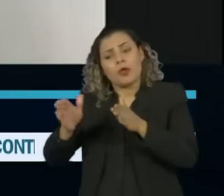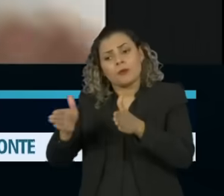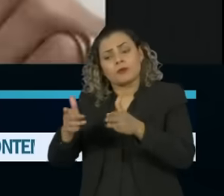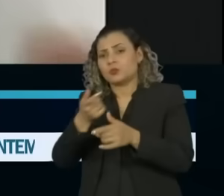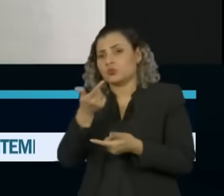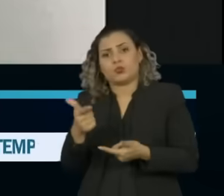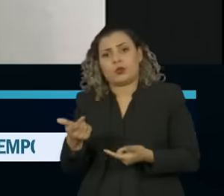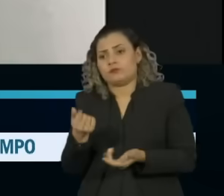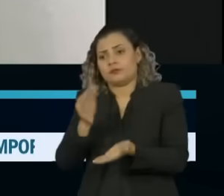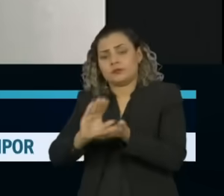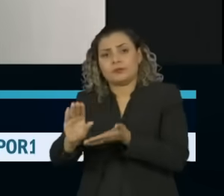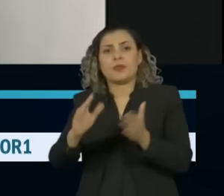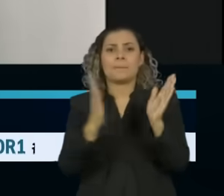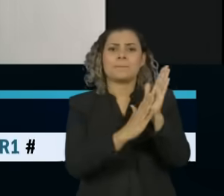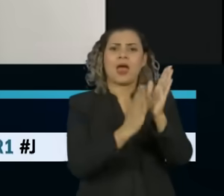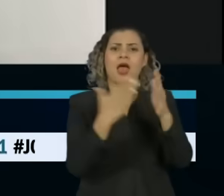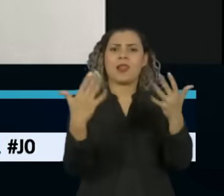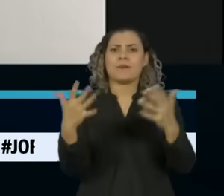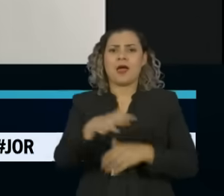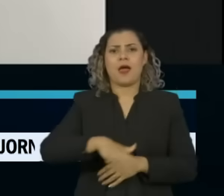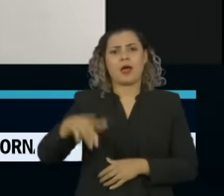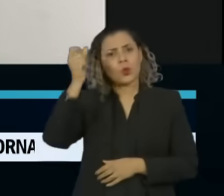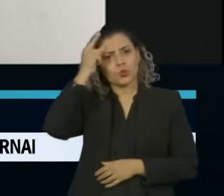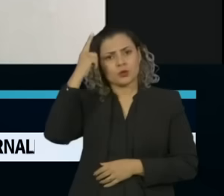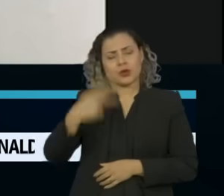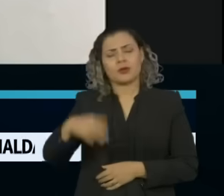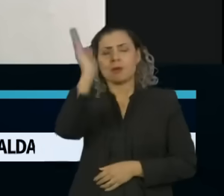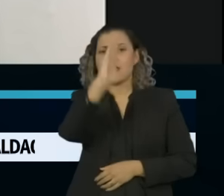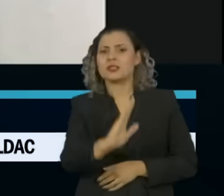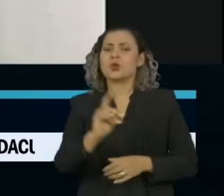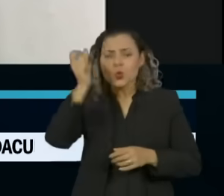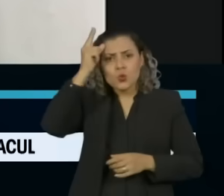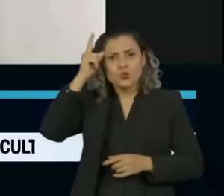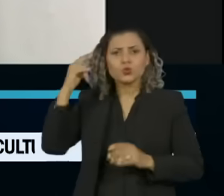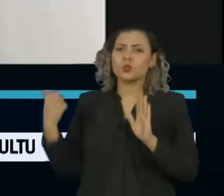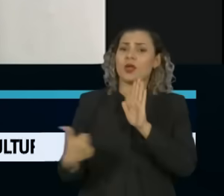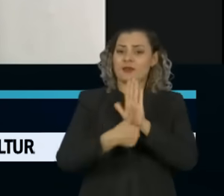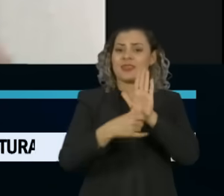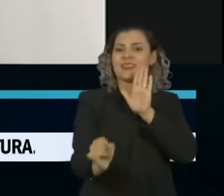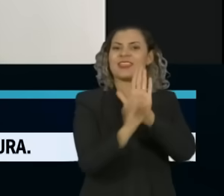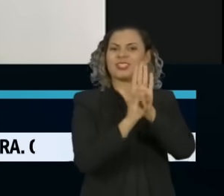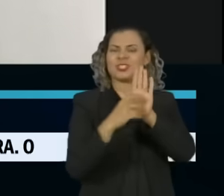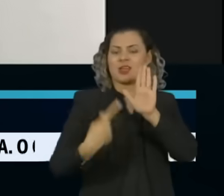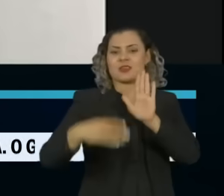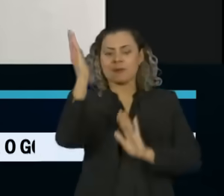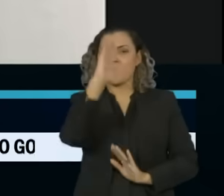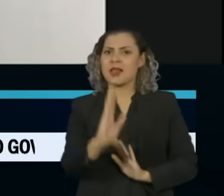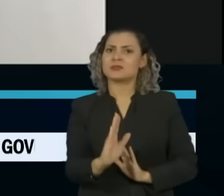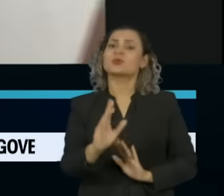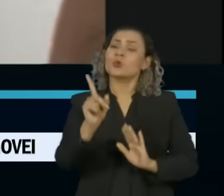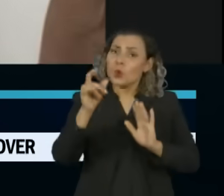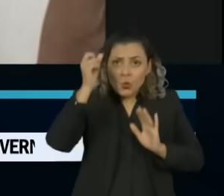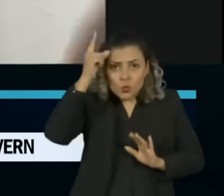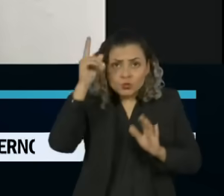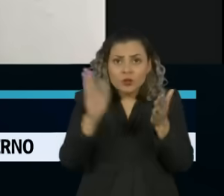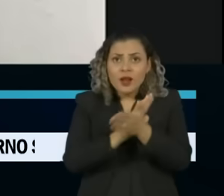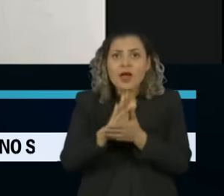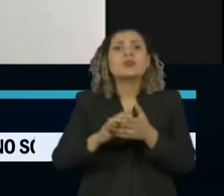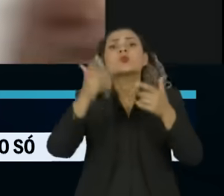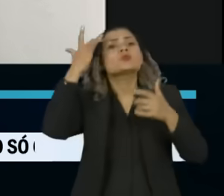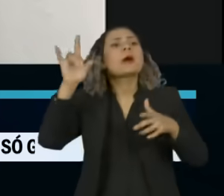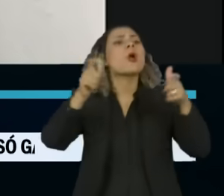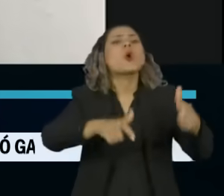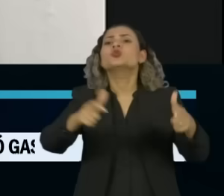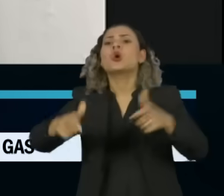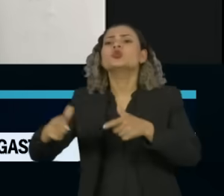Parabenizar o setor cultural desse país. A cultura é nossa digital. Sem a cultura, a gente não sabe de onde veio,